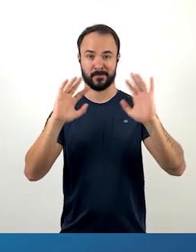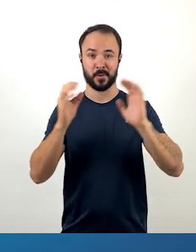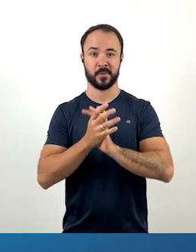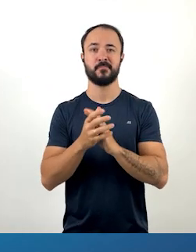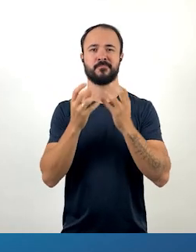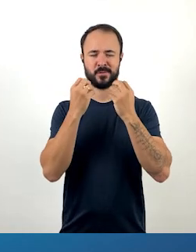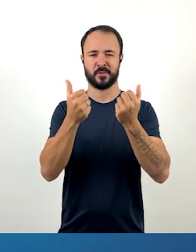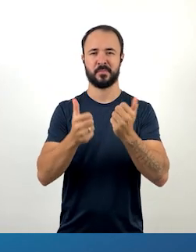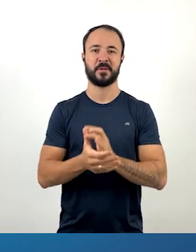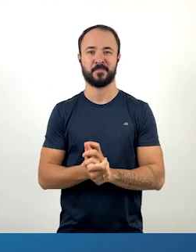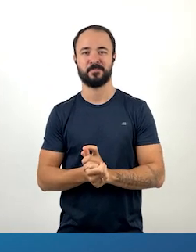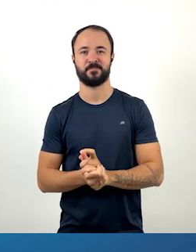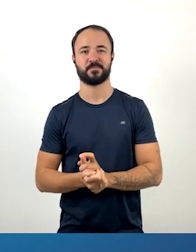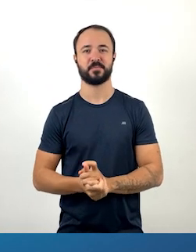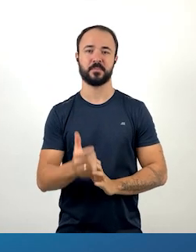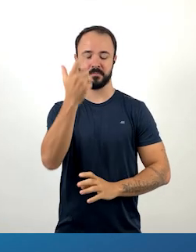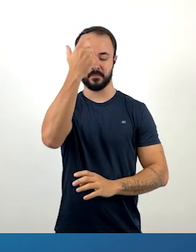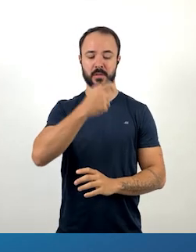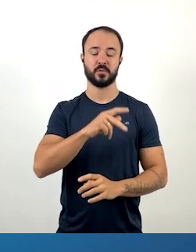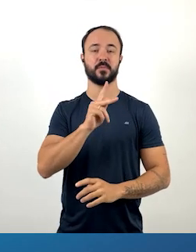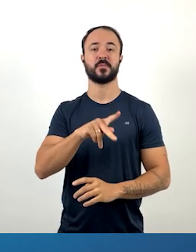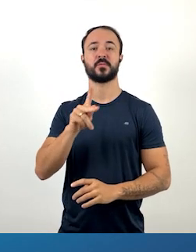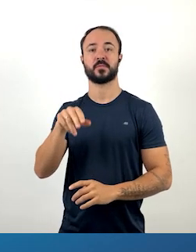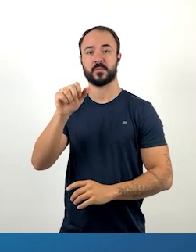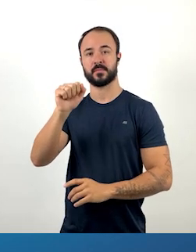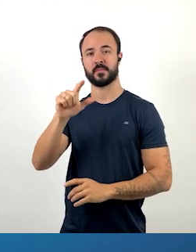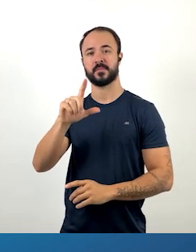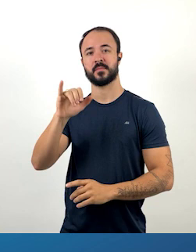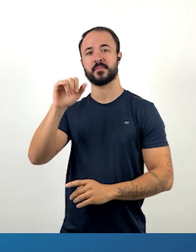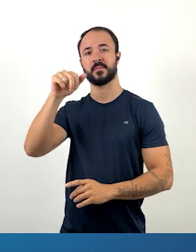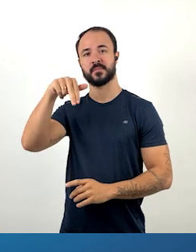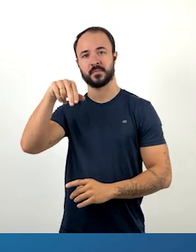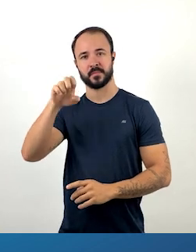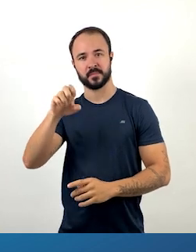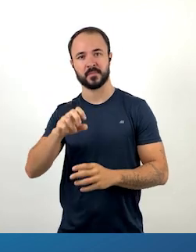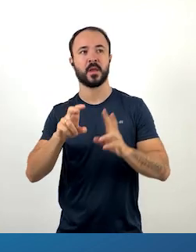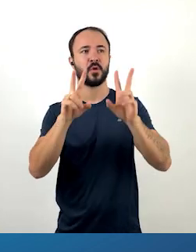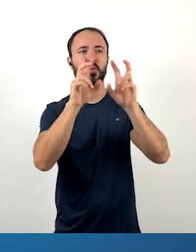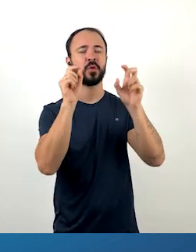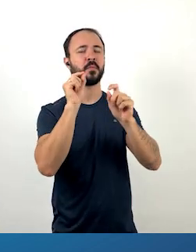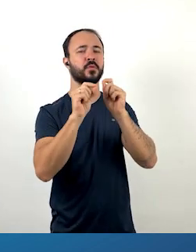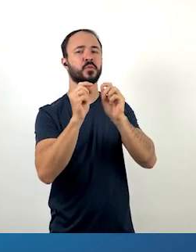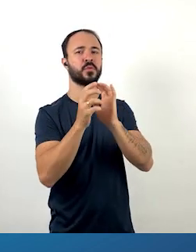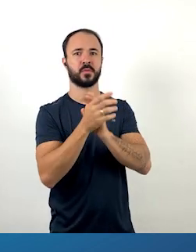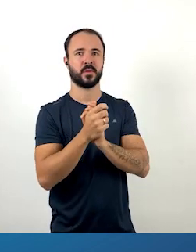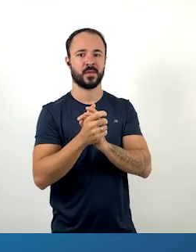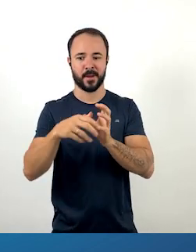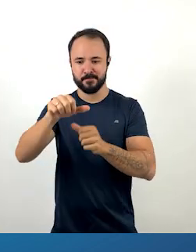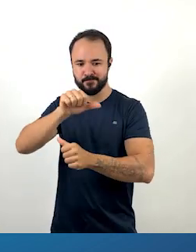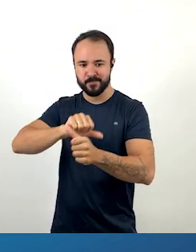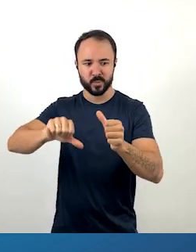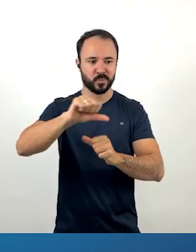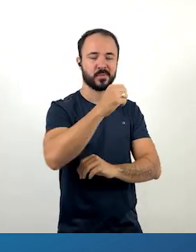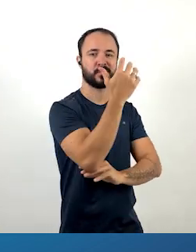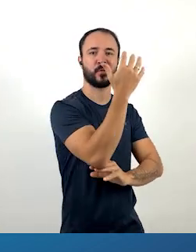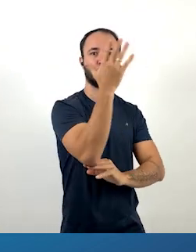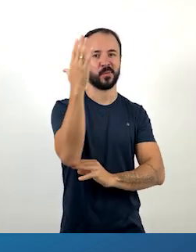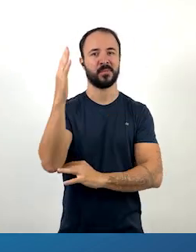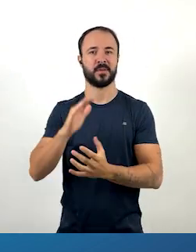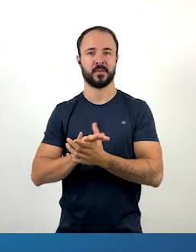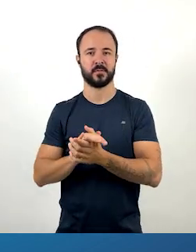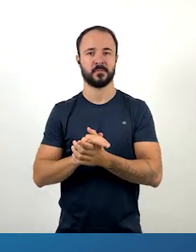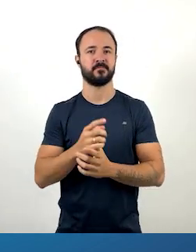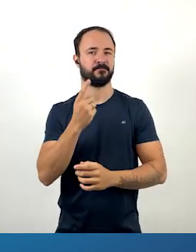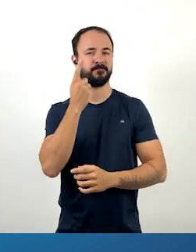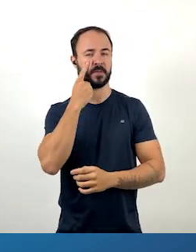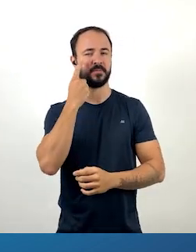Olá, alunos! Tudo bem com vocês? Eu sou a professora Aline e o tema da nossa aula de hoje é alterações ambientais. Vamos entender